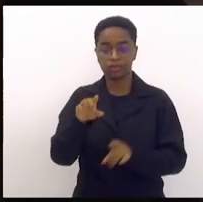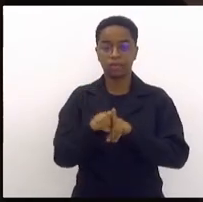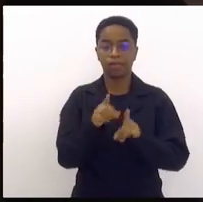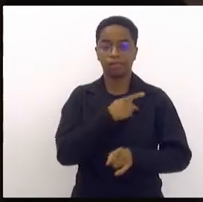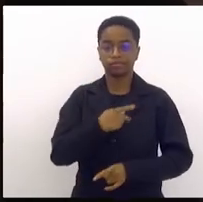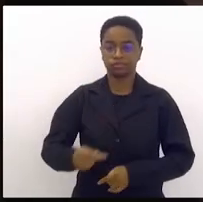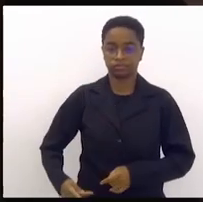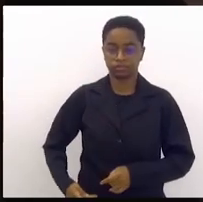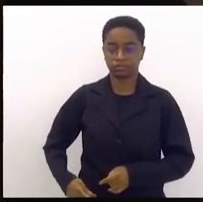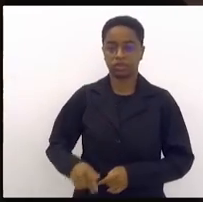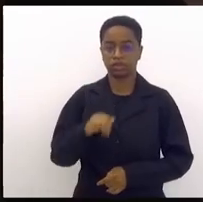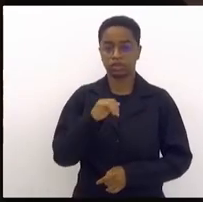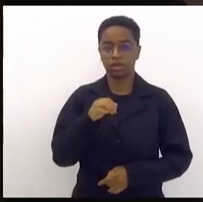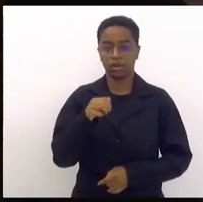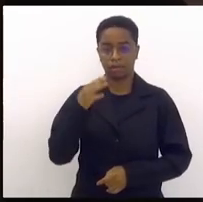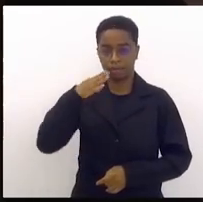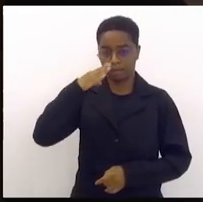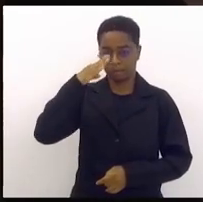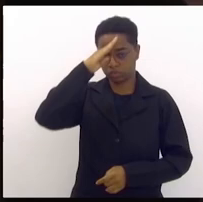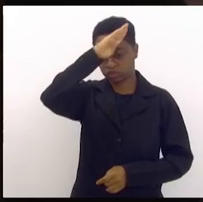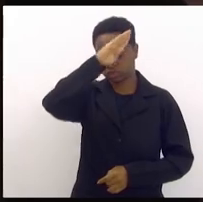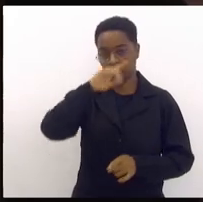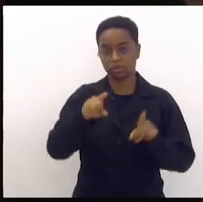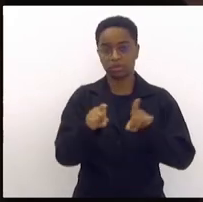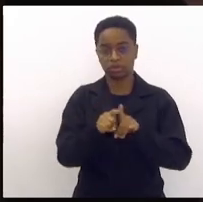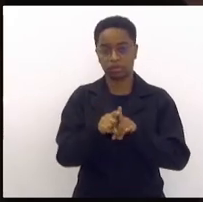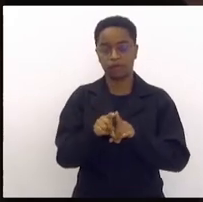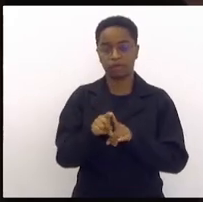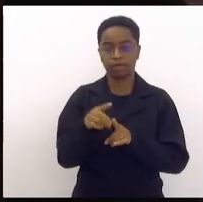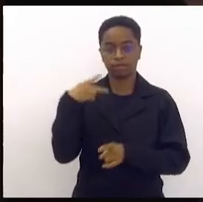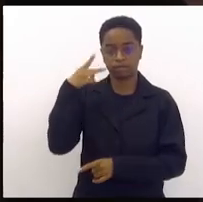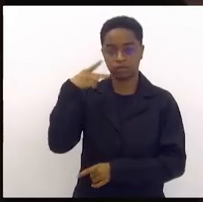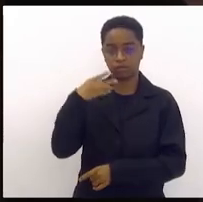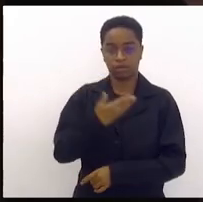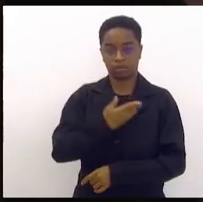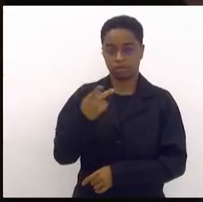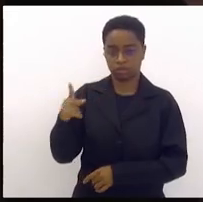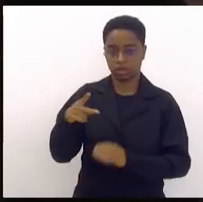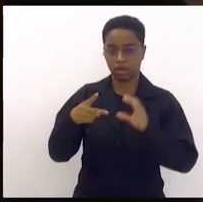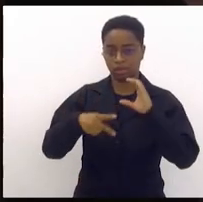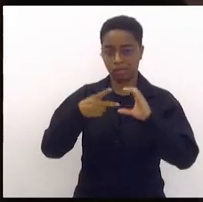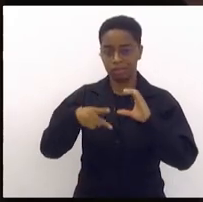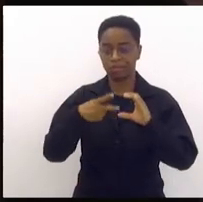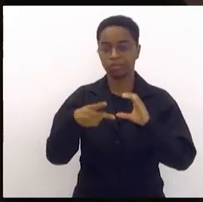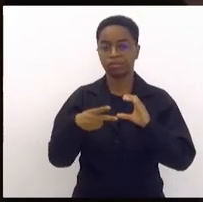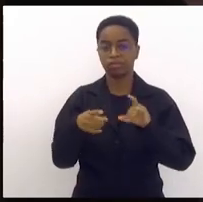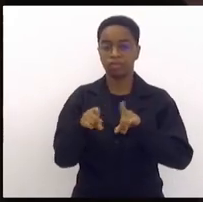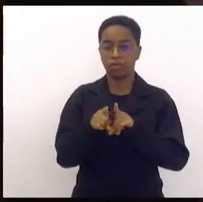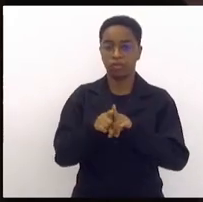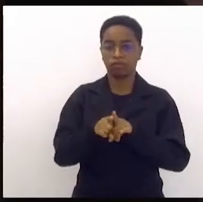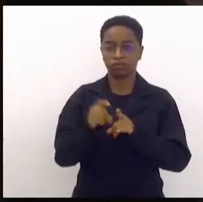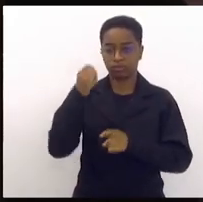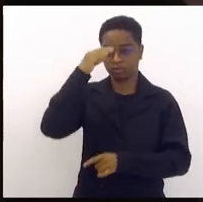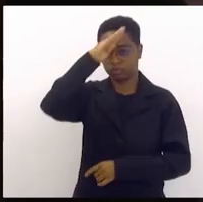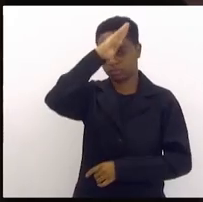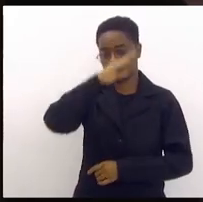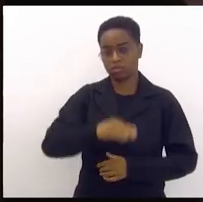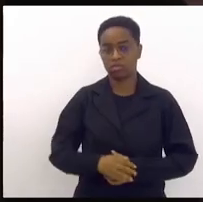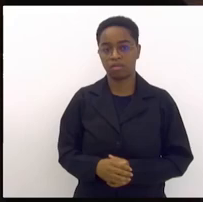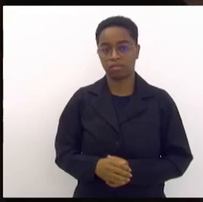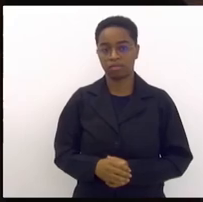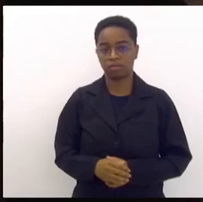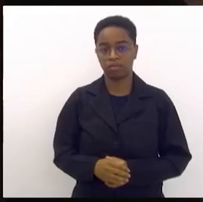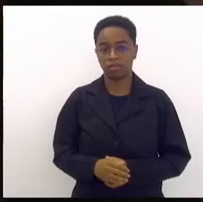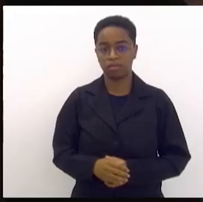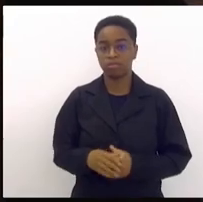República Jair Messias Bolsonaro, do vereador colega dele na Câmara Municipal, vereador Carlos Bolsonaro, terem